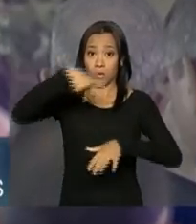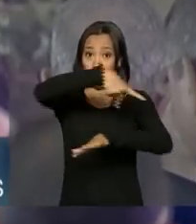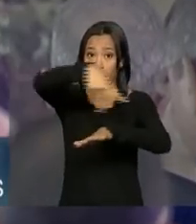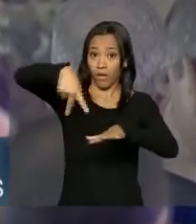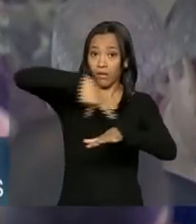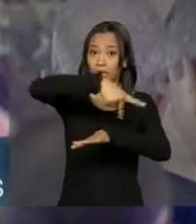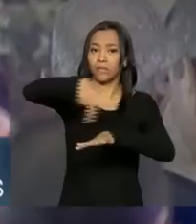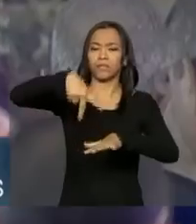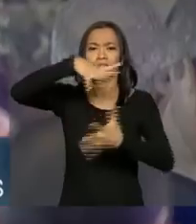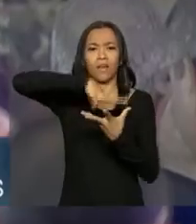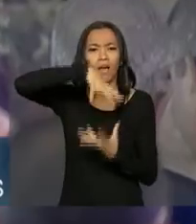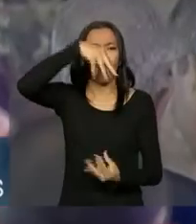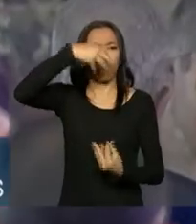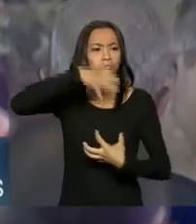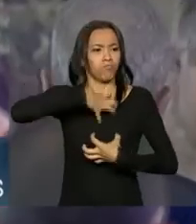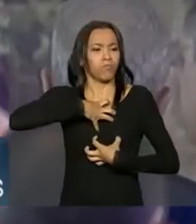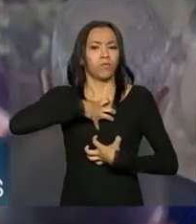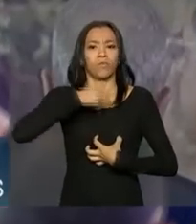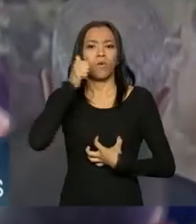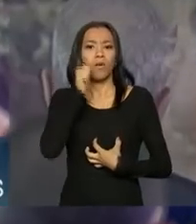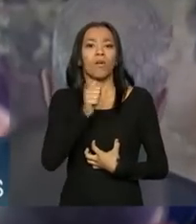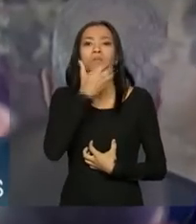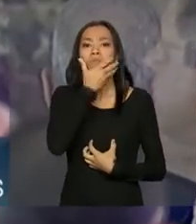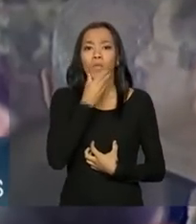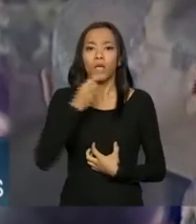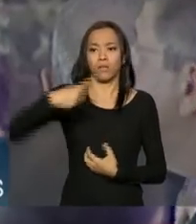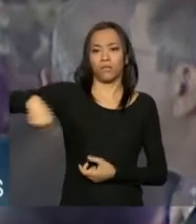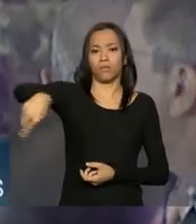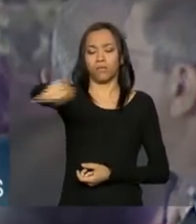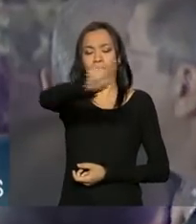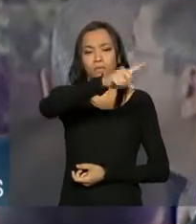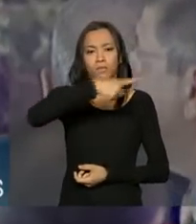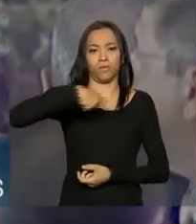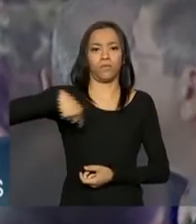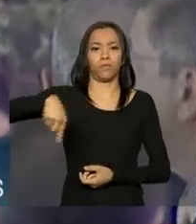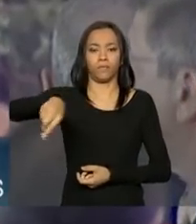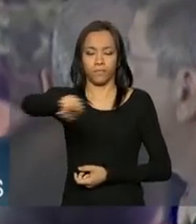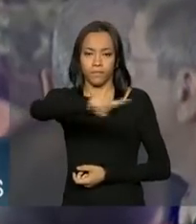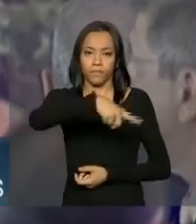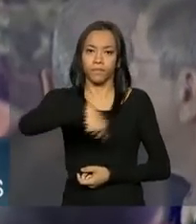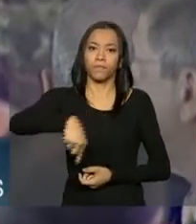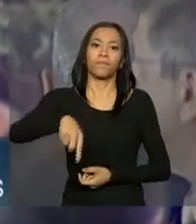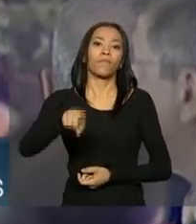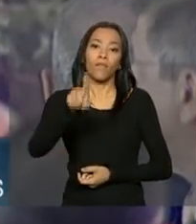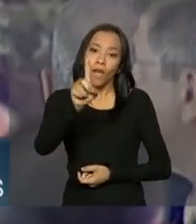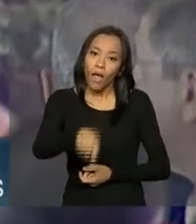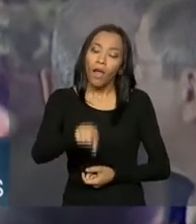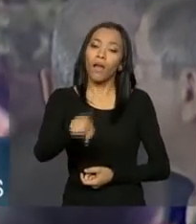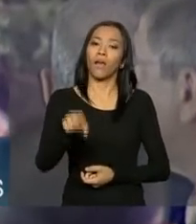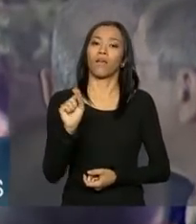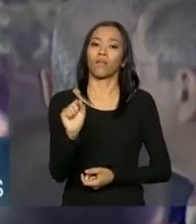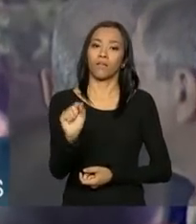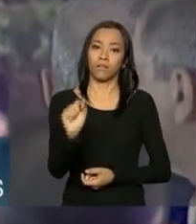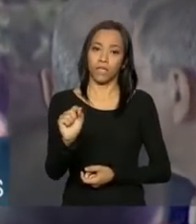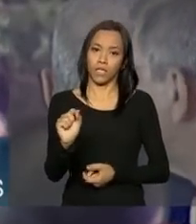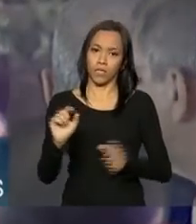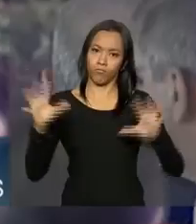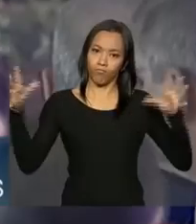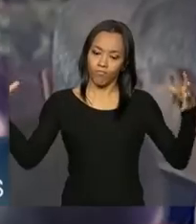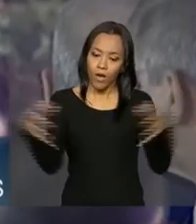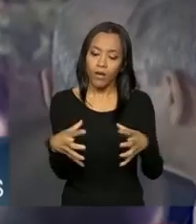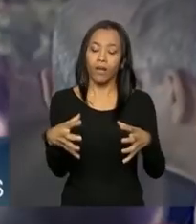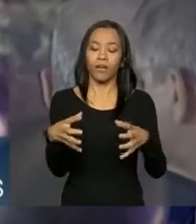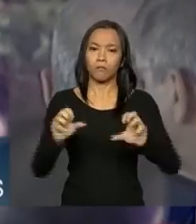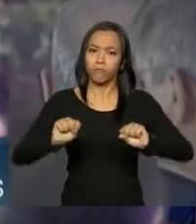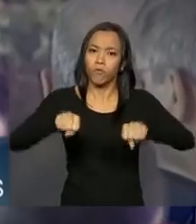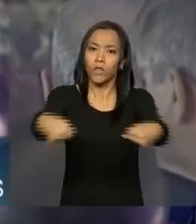homens e mulheres. Dentre esses homens e mulheres, sem sombra de dúvida, avulta as Forças Armadas